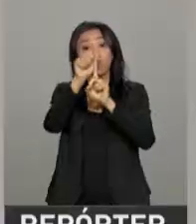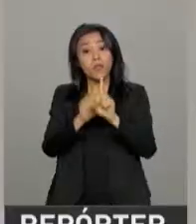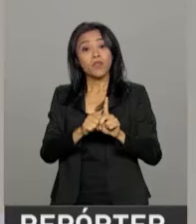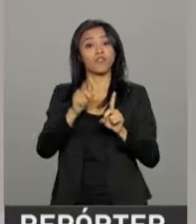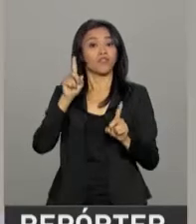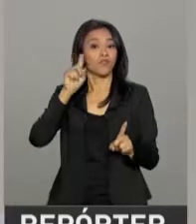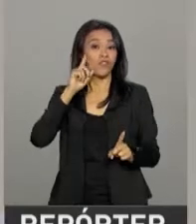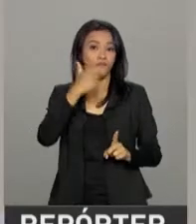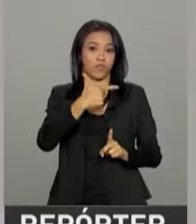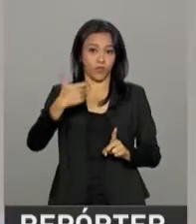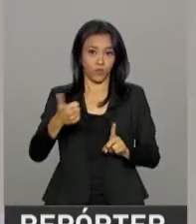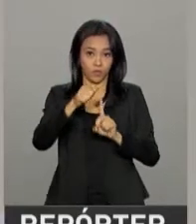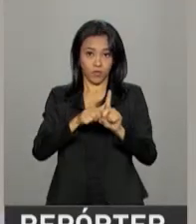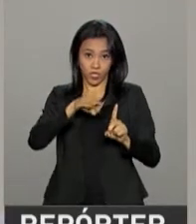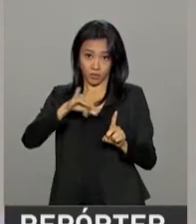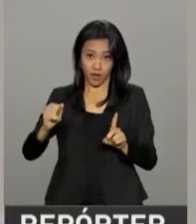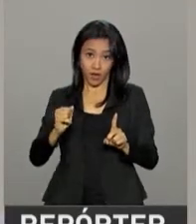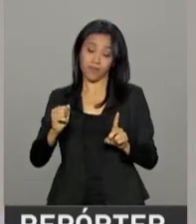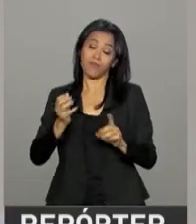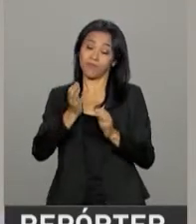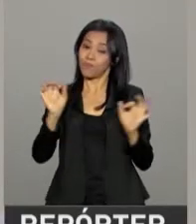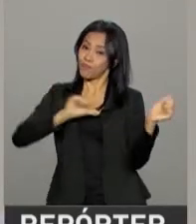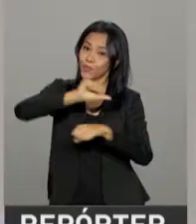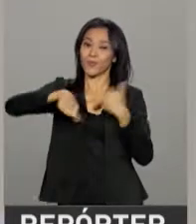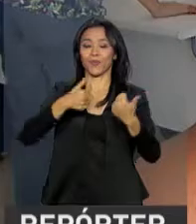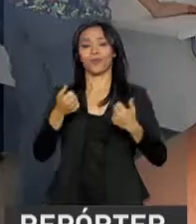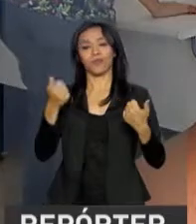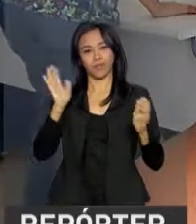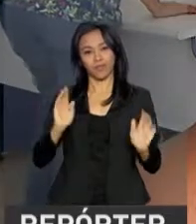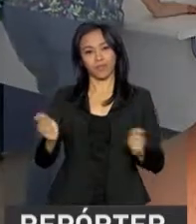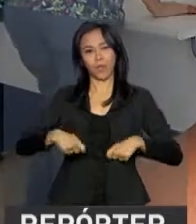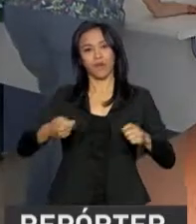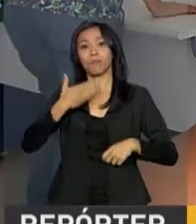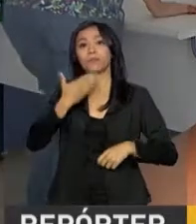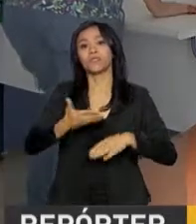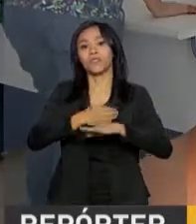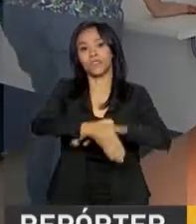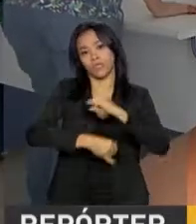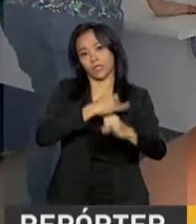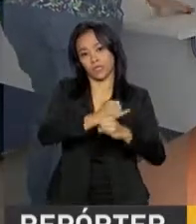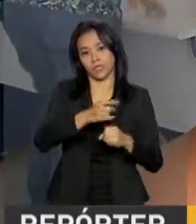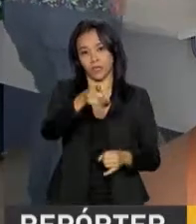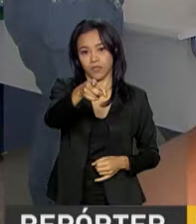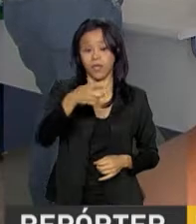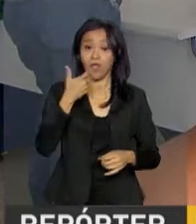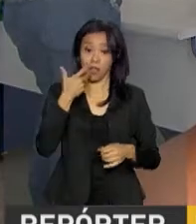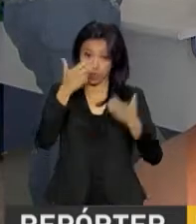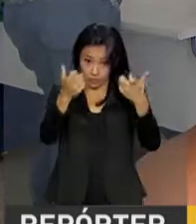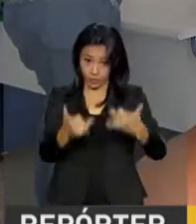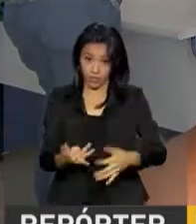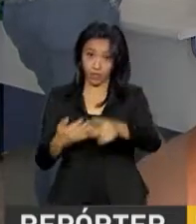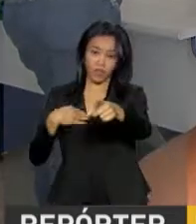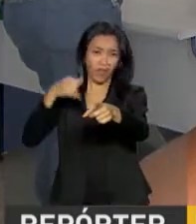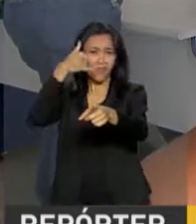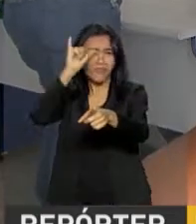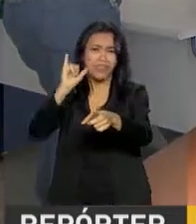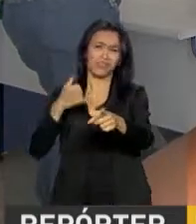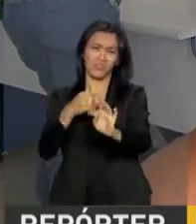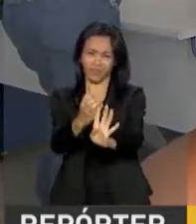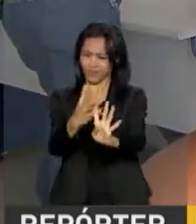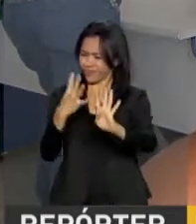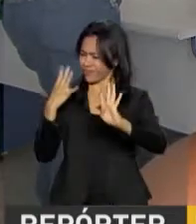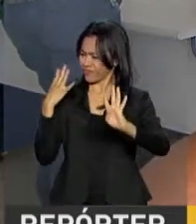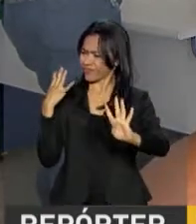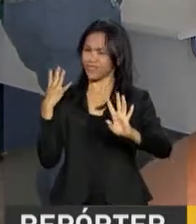é possível solicitar esses benefícios pela internet e vida é só isto muda tudo resulta na fila é tão